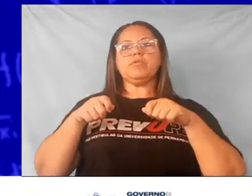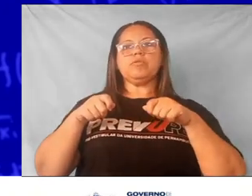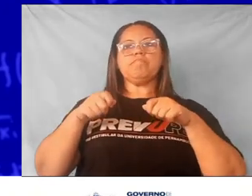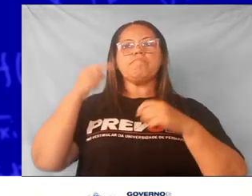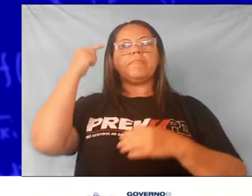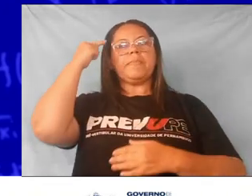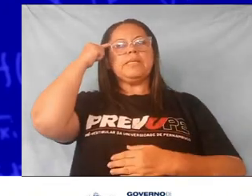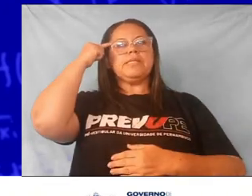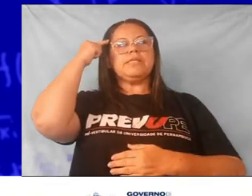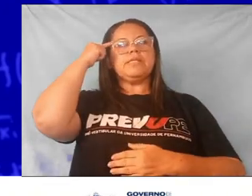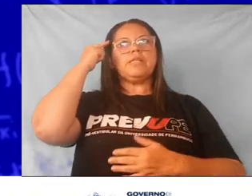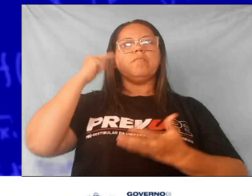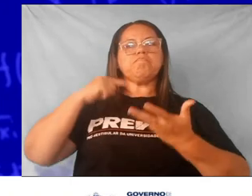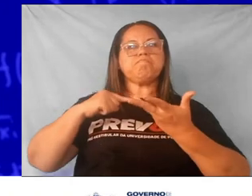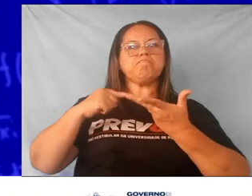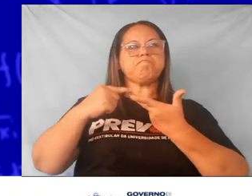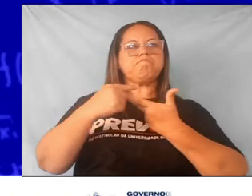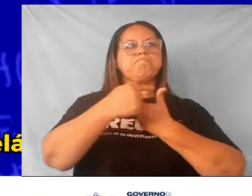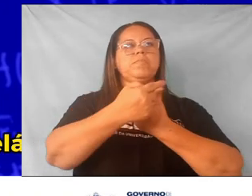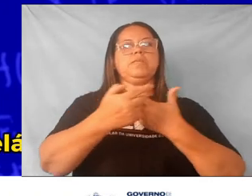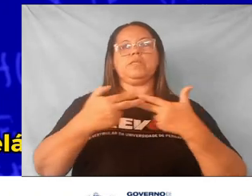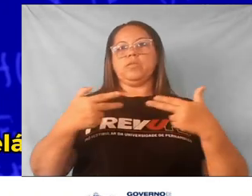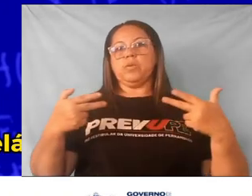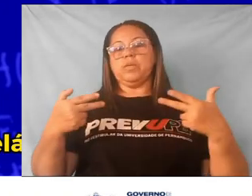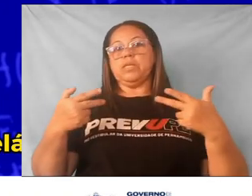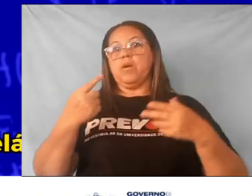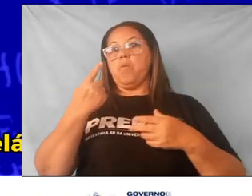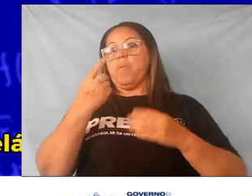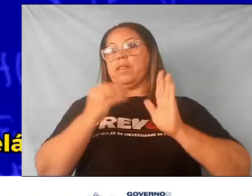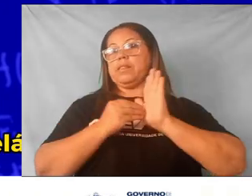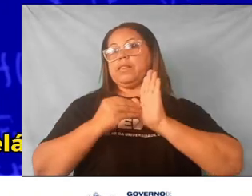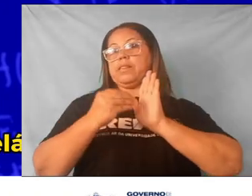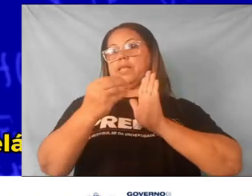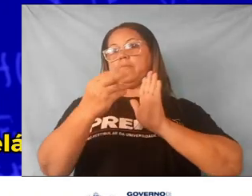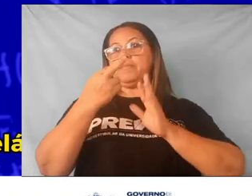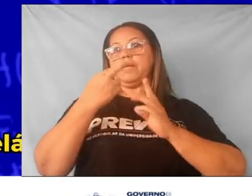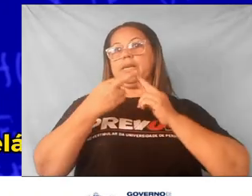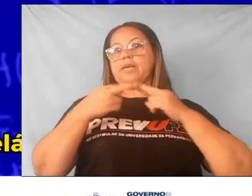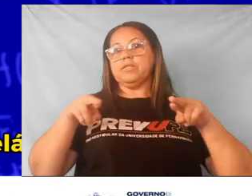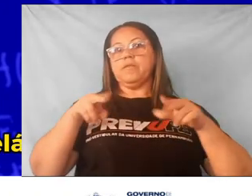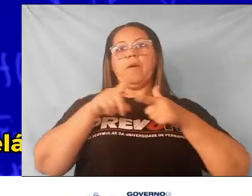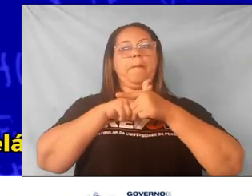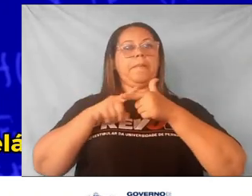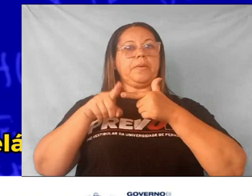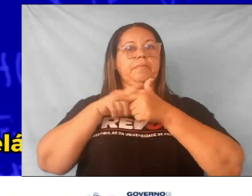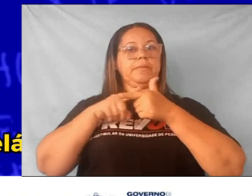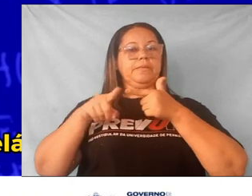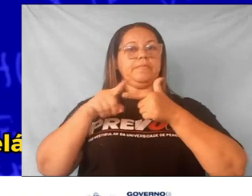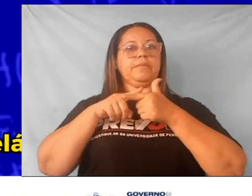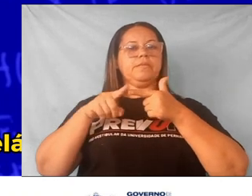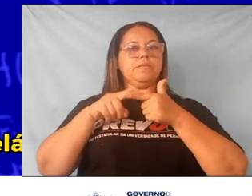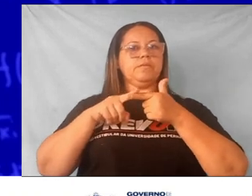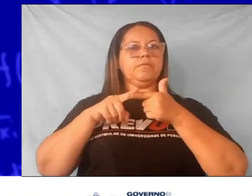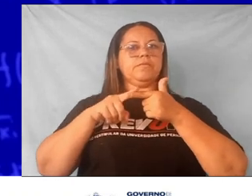considerar diversas situações, e uma dica para resolver um problema de colisão elástica,